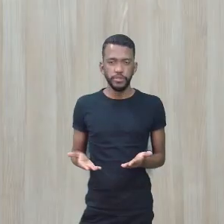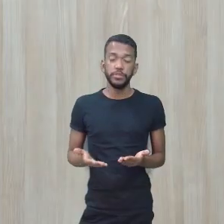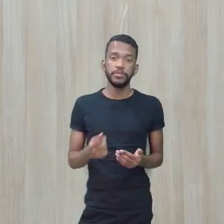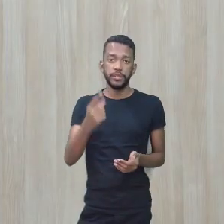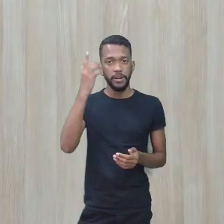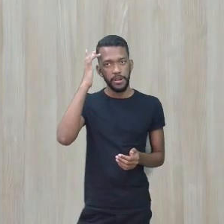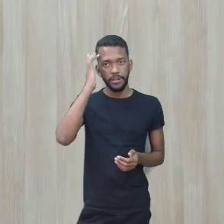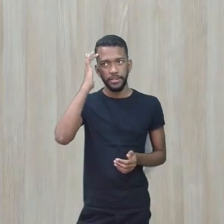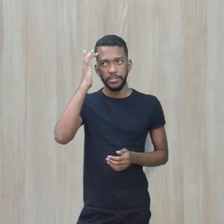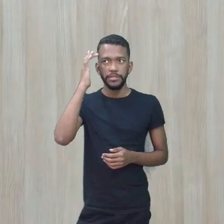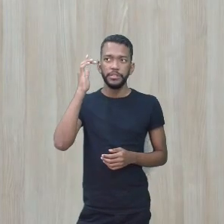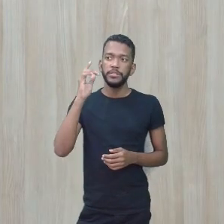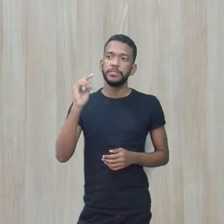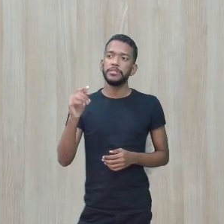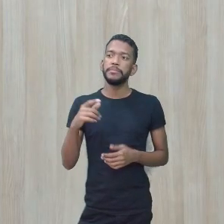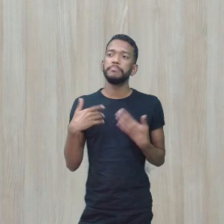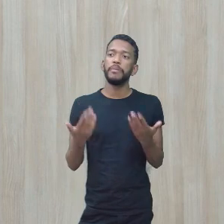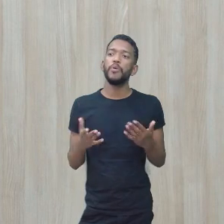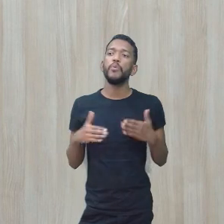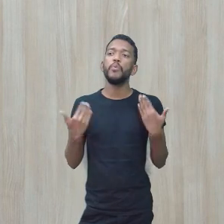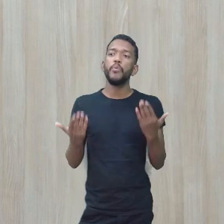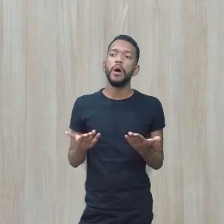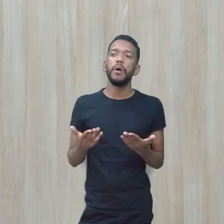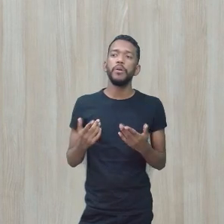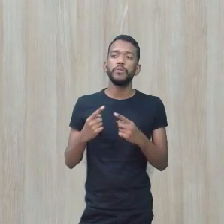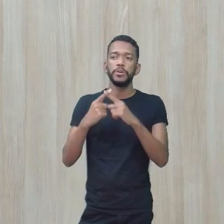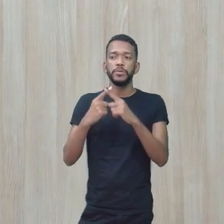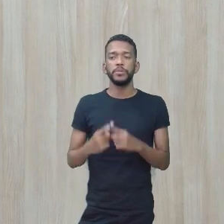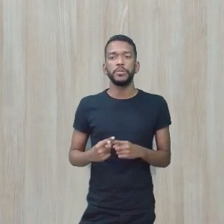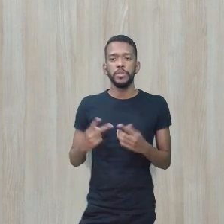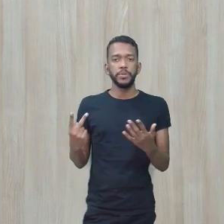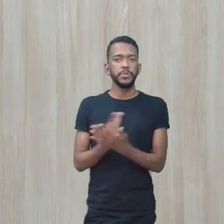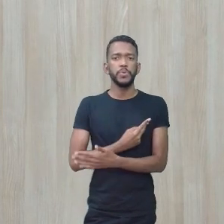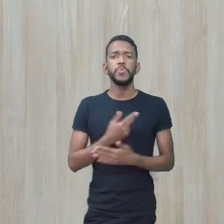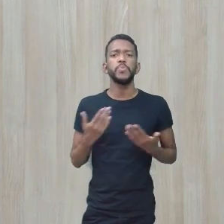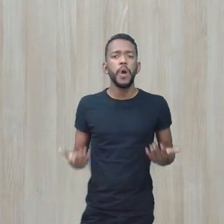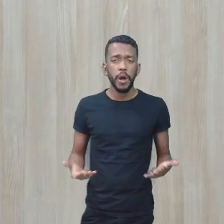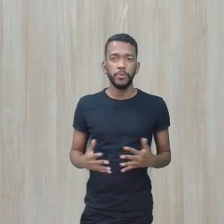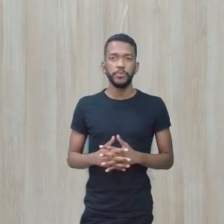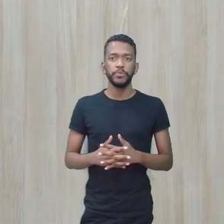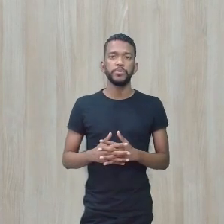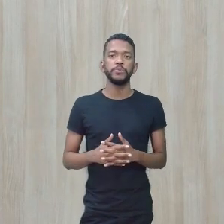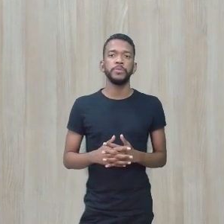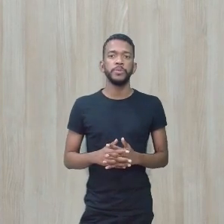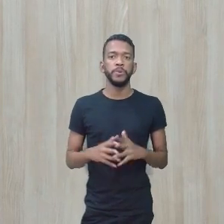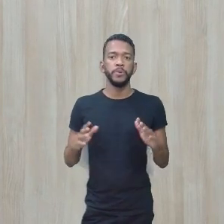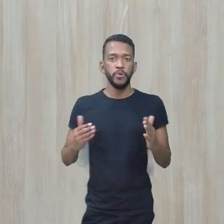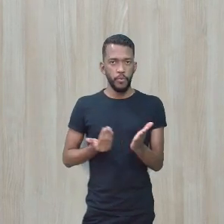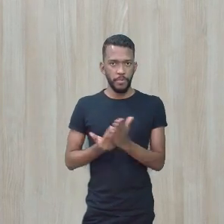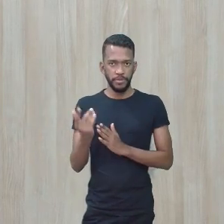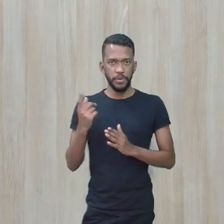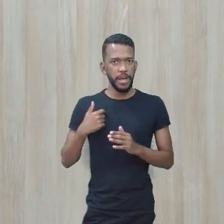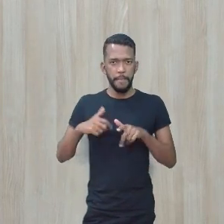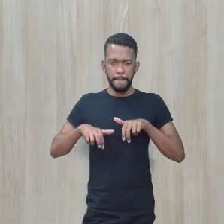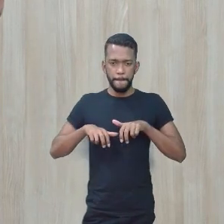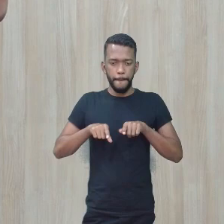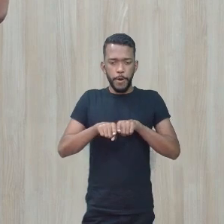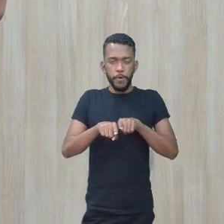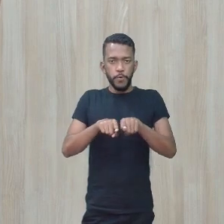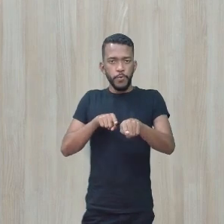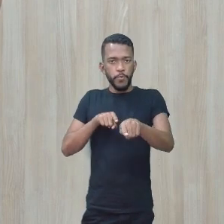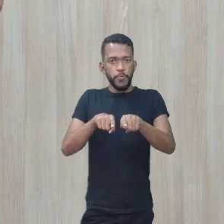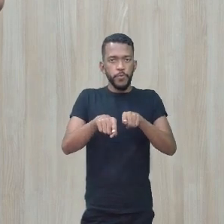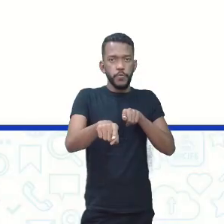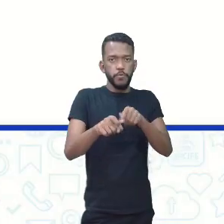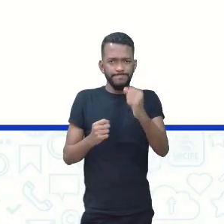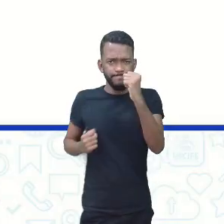gente... Mas quais eram os esportes que ocorriam? Bom, começou com a corrida. Era uma